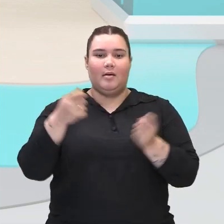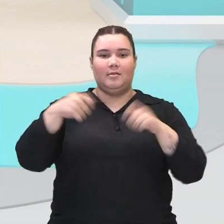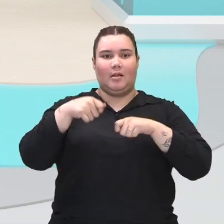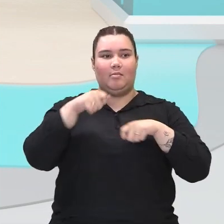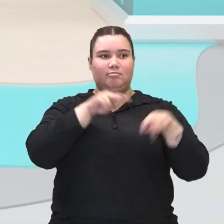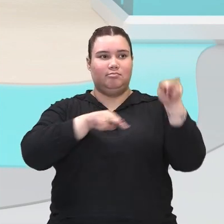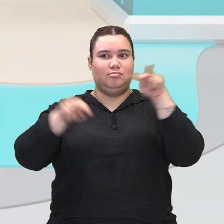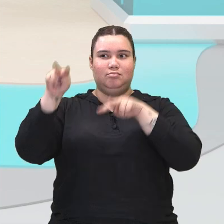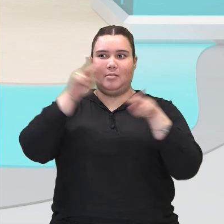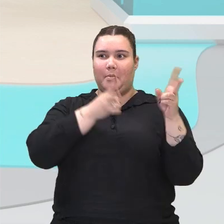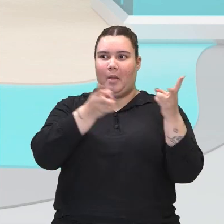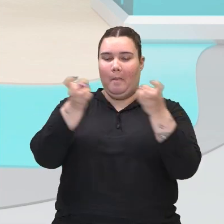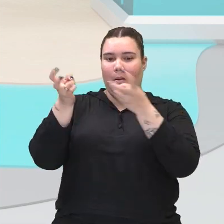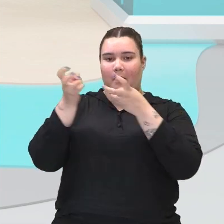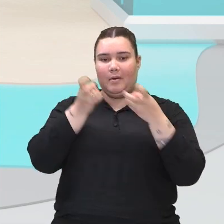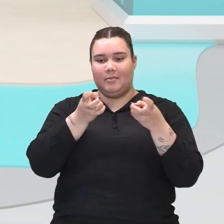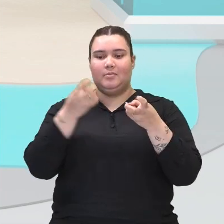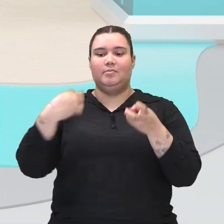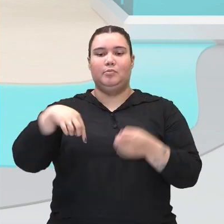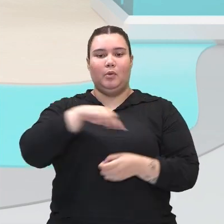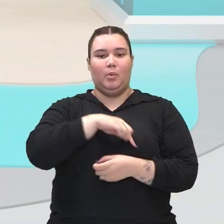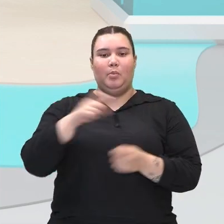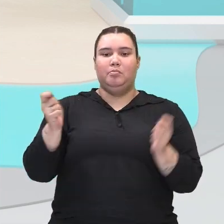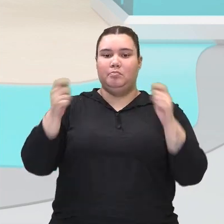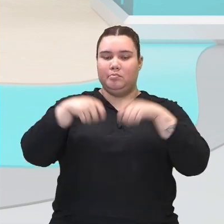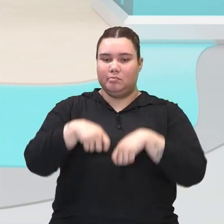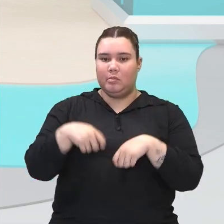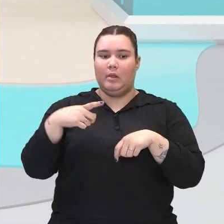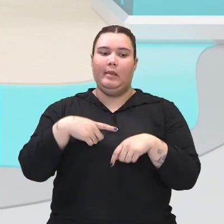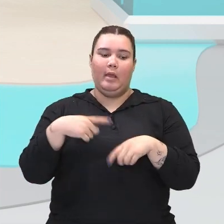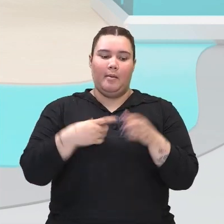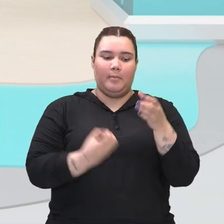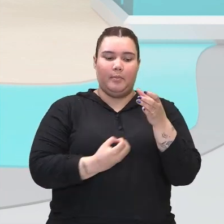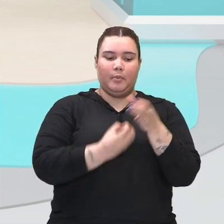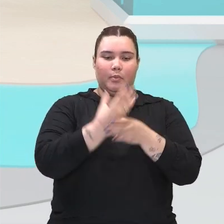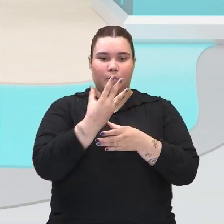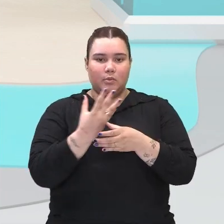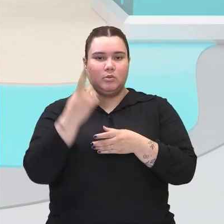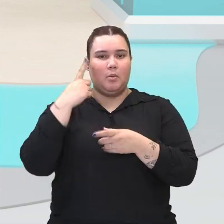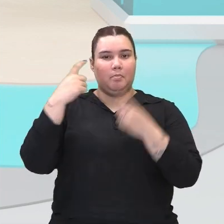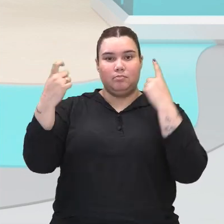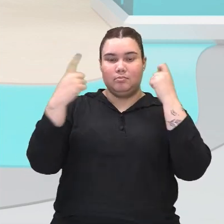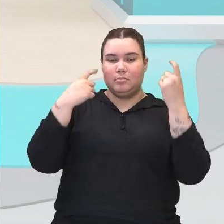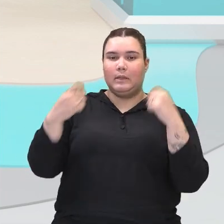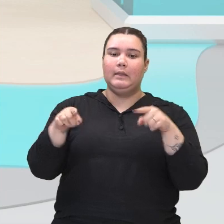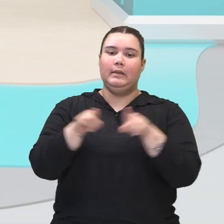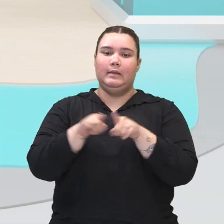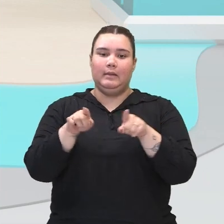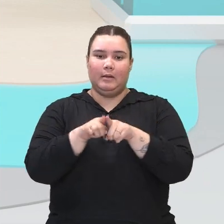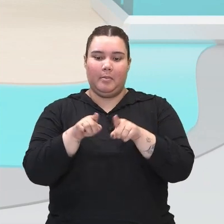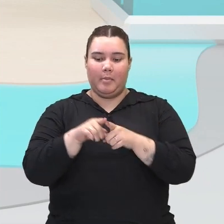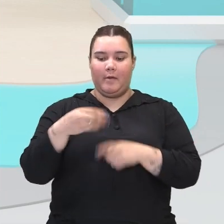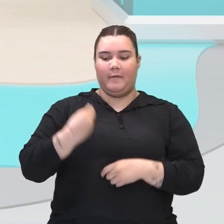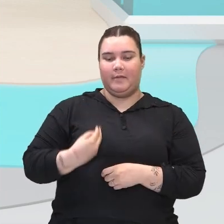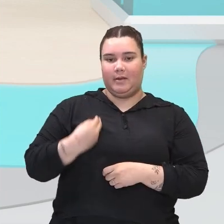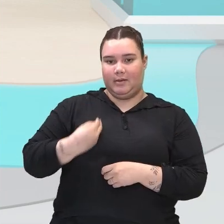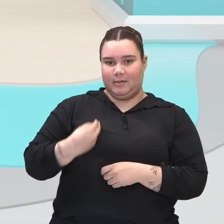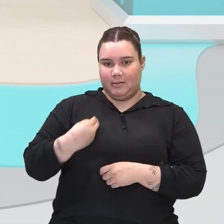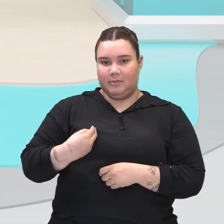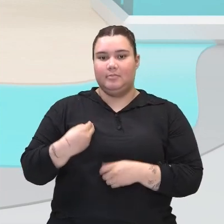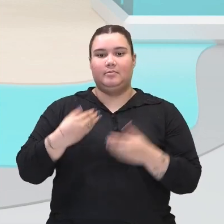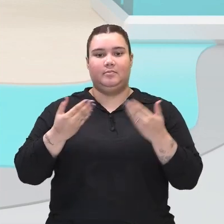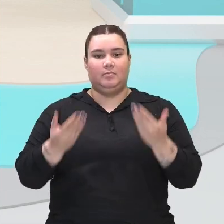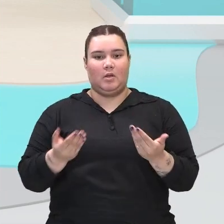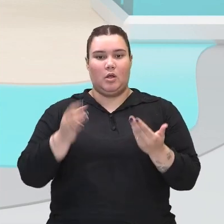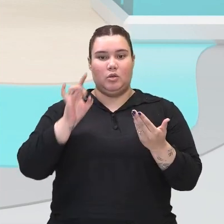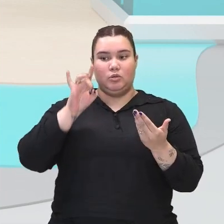informação e nós estamos retribuindo. E estamos produzindo som e interferindo também no nosso meio, não apenas